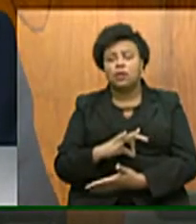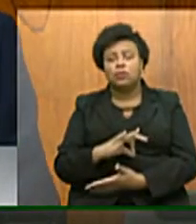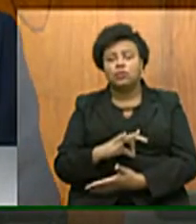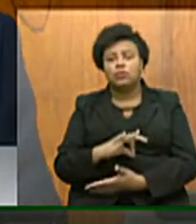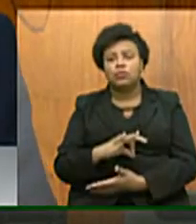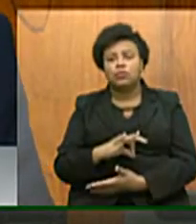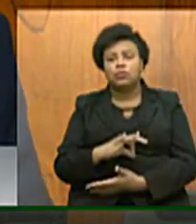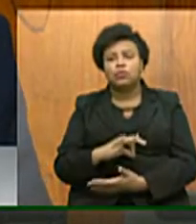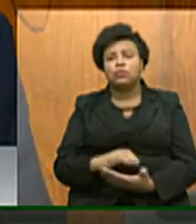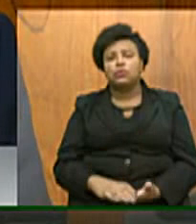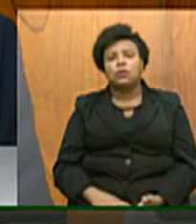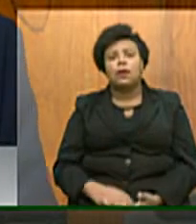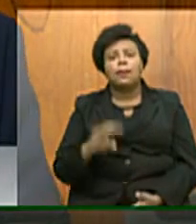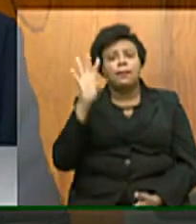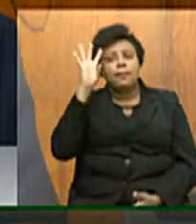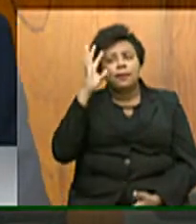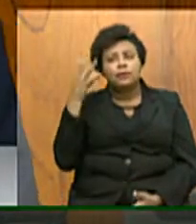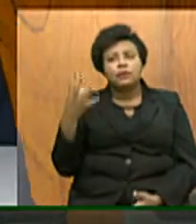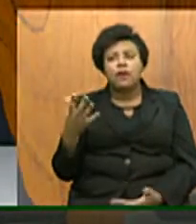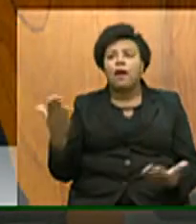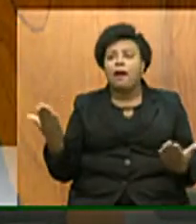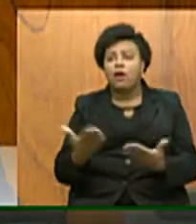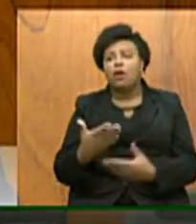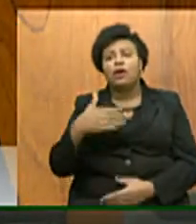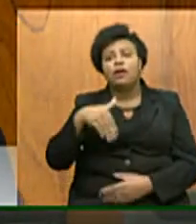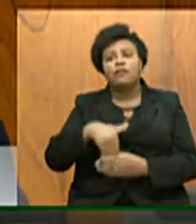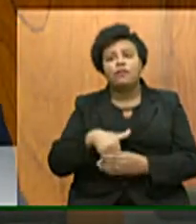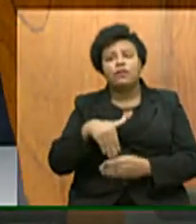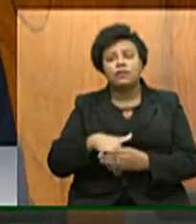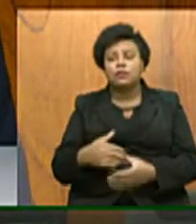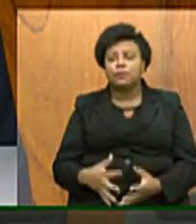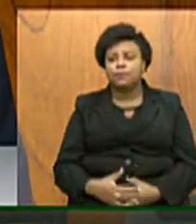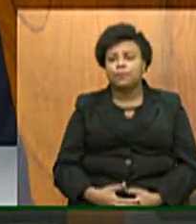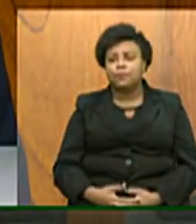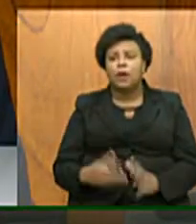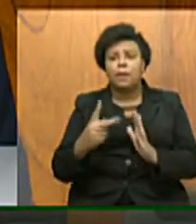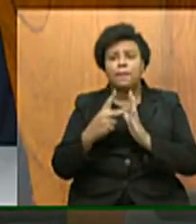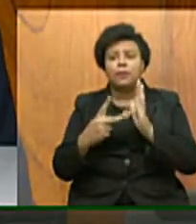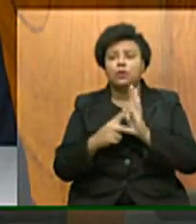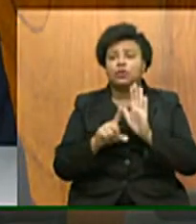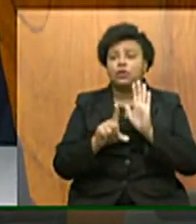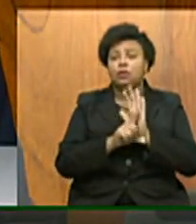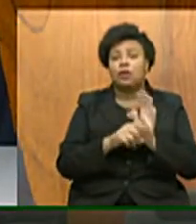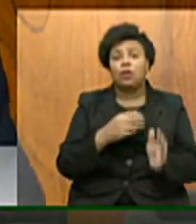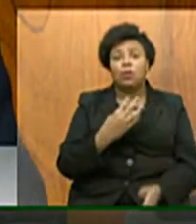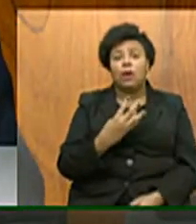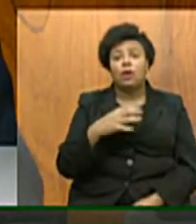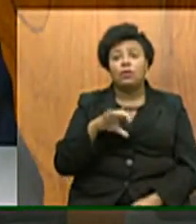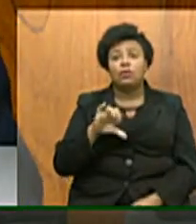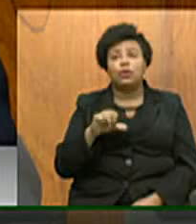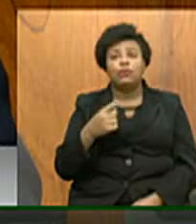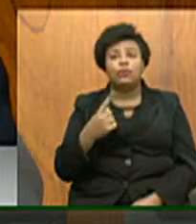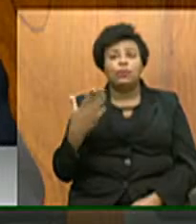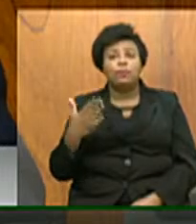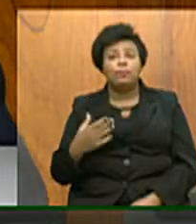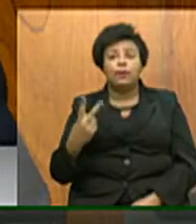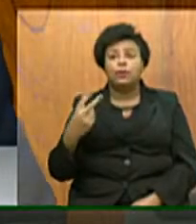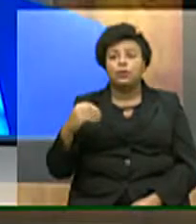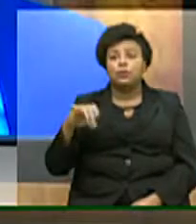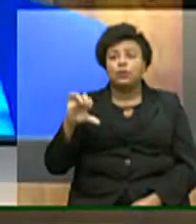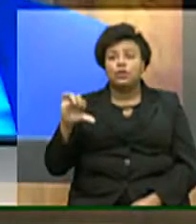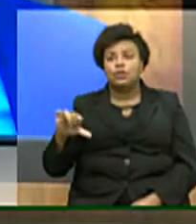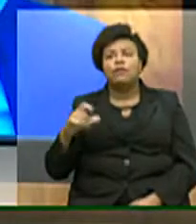não havendo inscritos para encaminhar, passamos então à votação do projeto de lei 491/2019. Está em